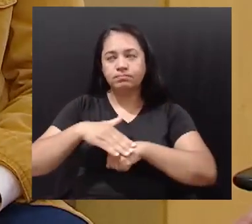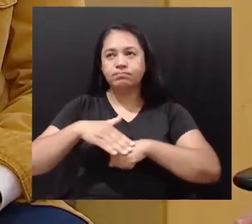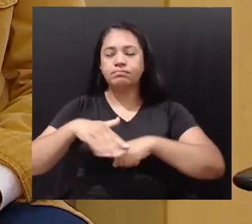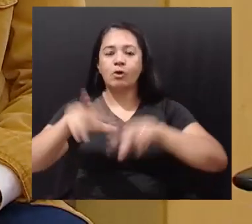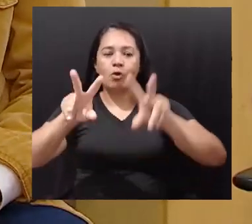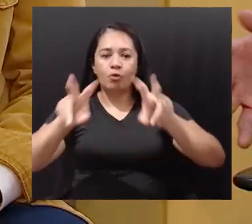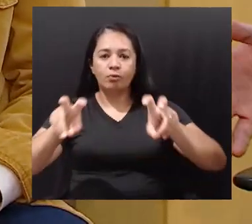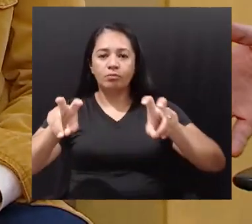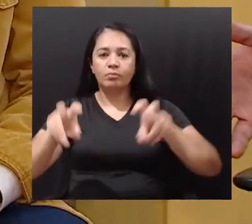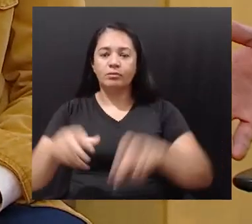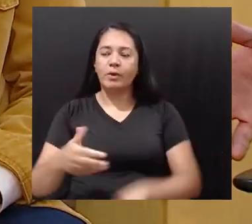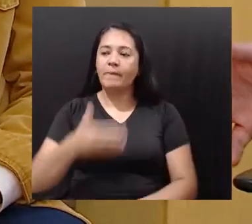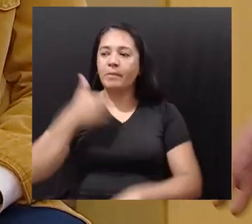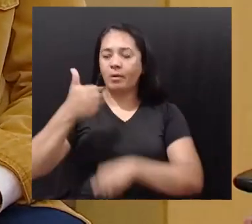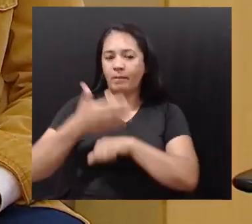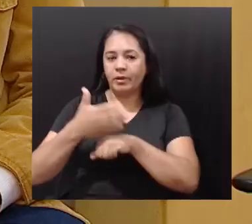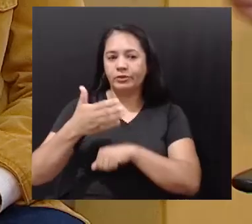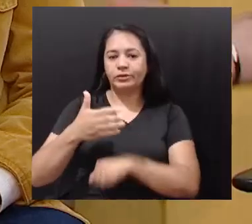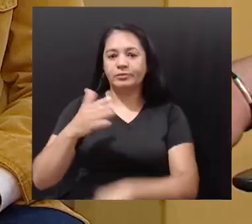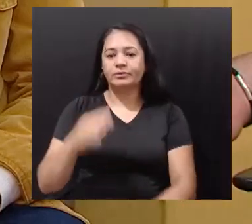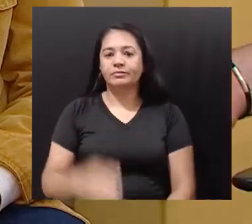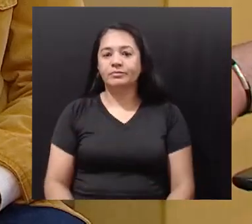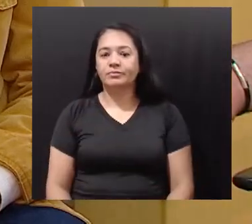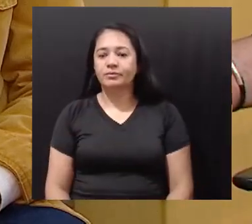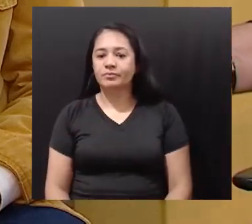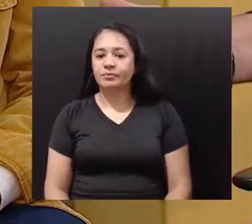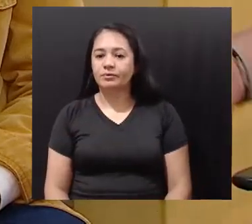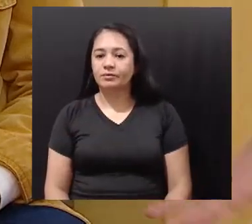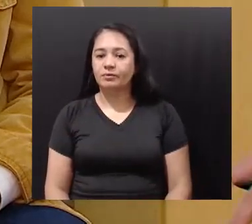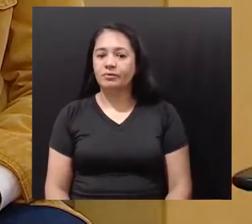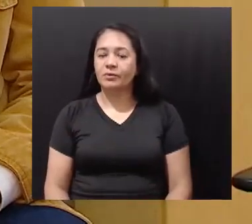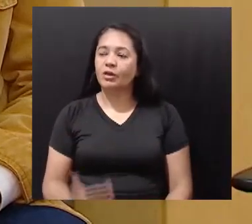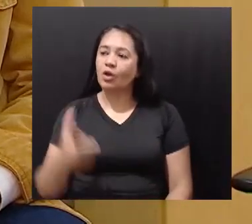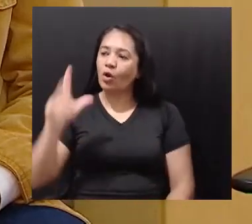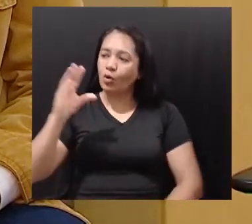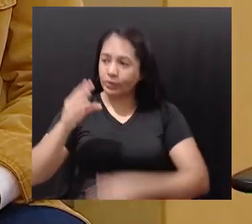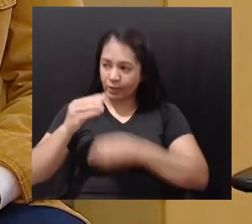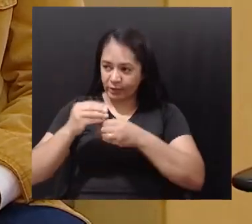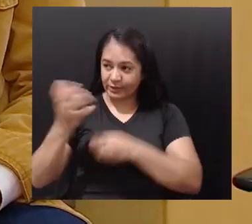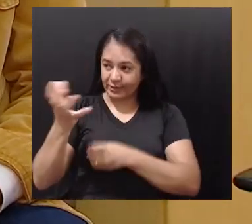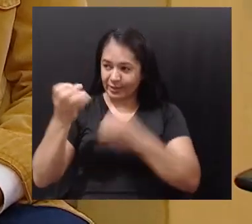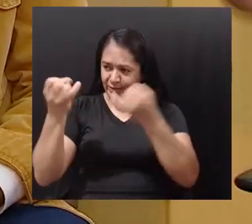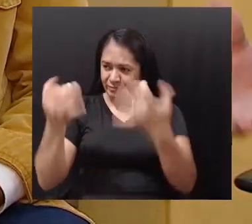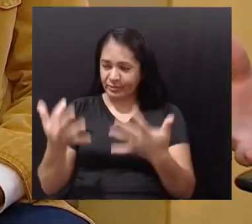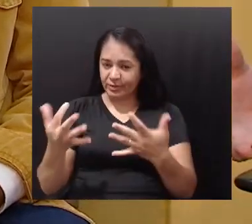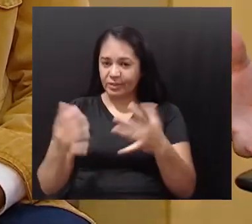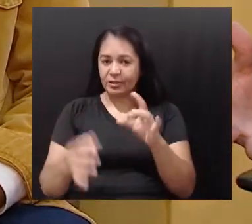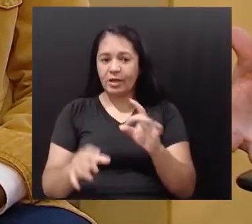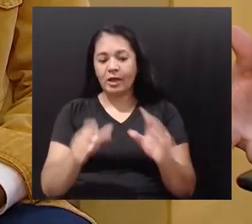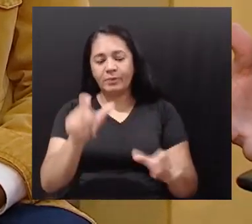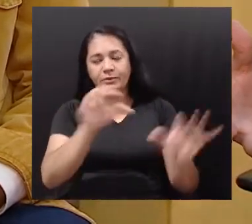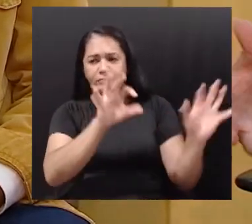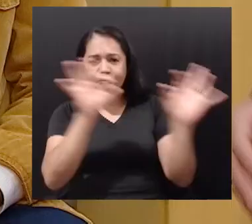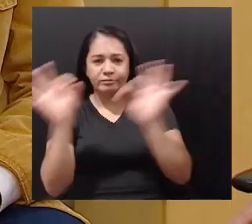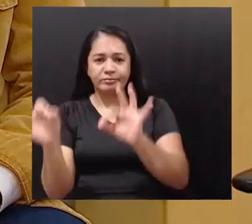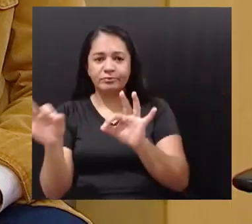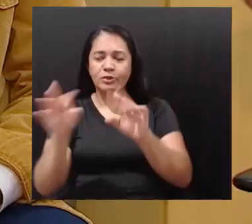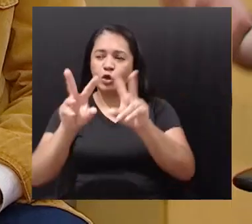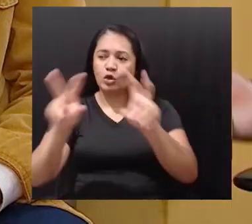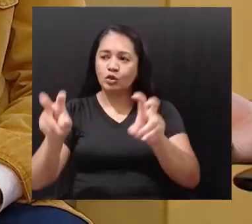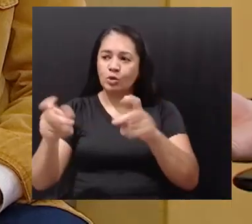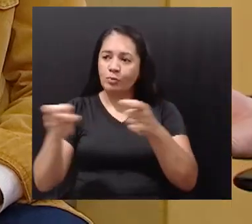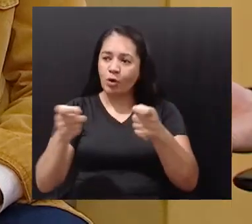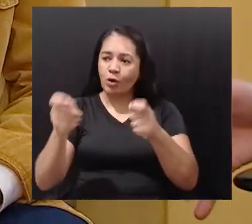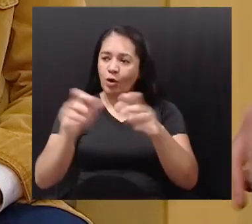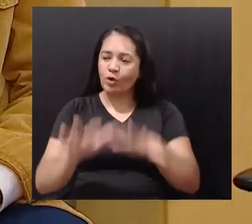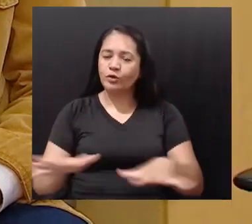né? Para a gente finalizar aqui com vocês dois, tem mais alguma coisa que vocês queiram falar, né, para o pessoal que está assistindo, sobre a Controladoria Geral, sobre a sua